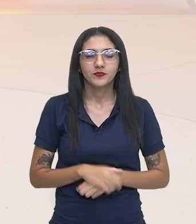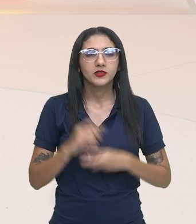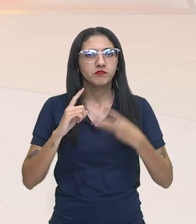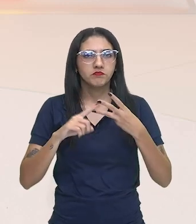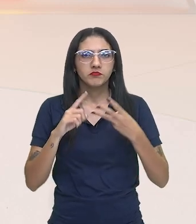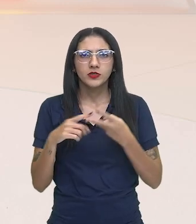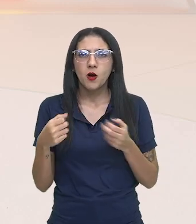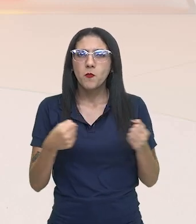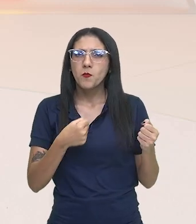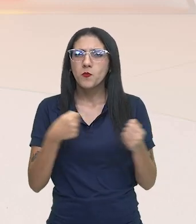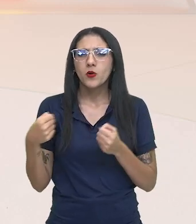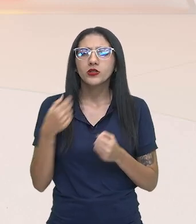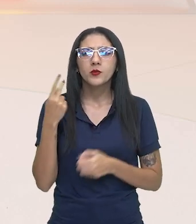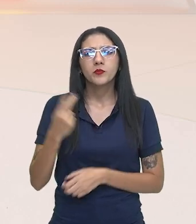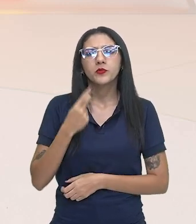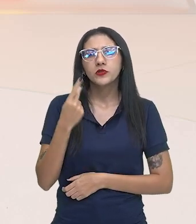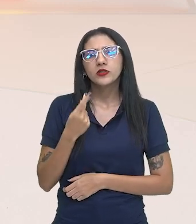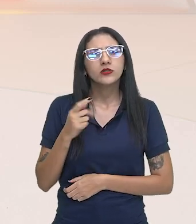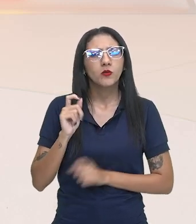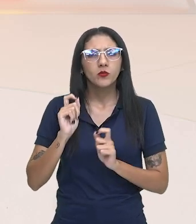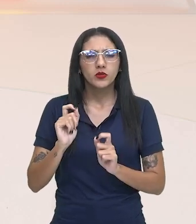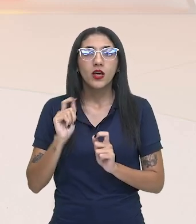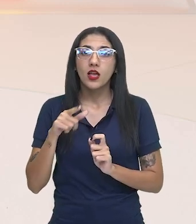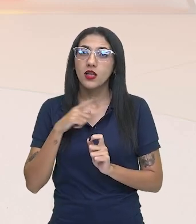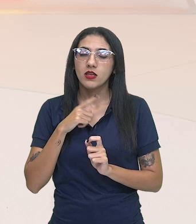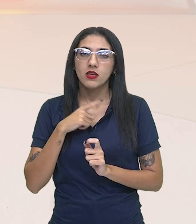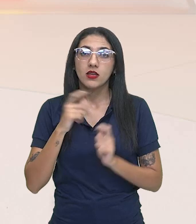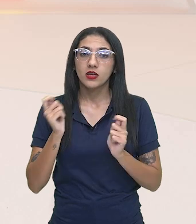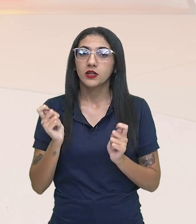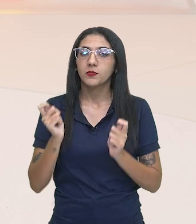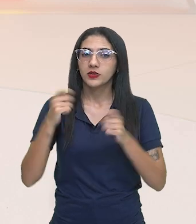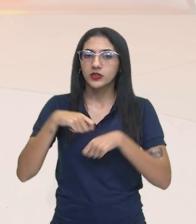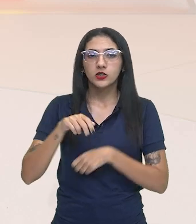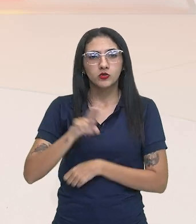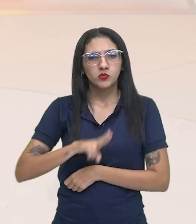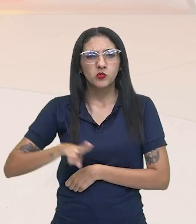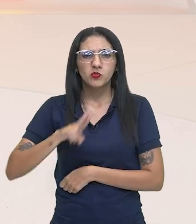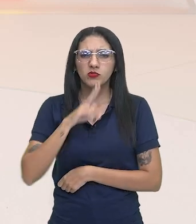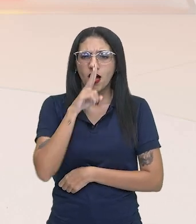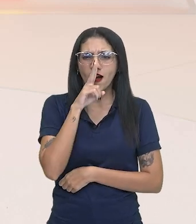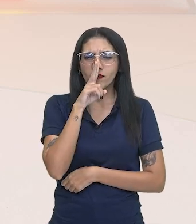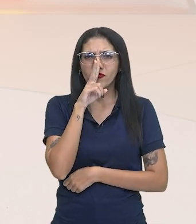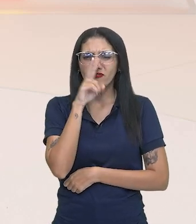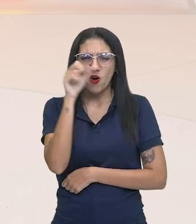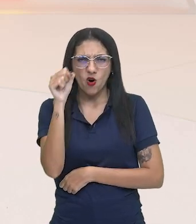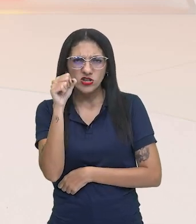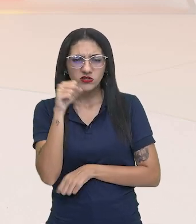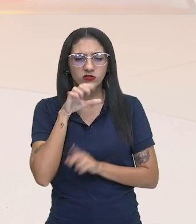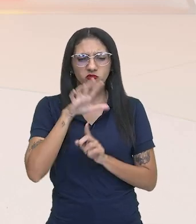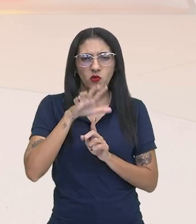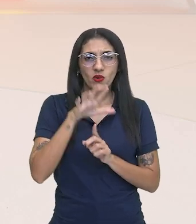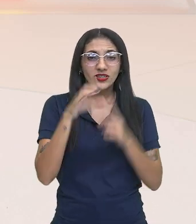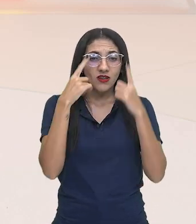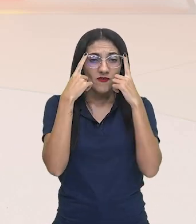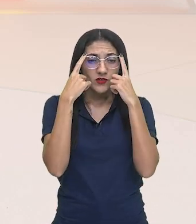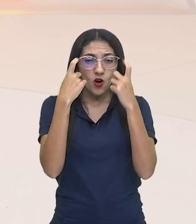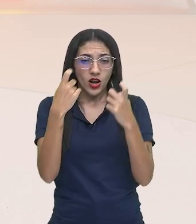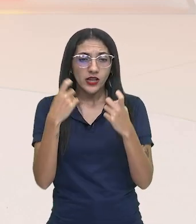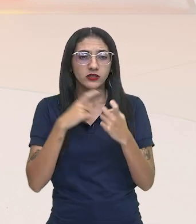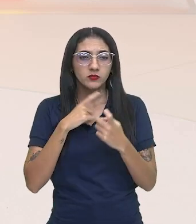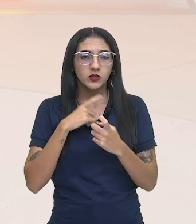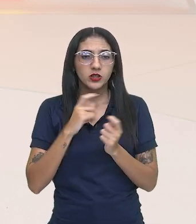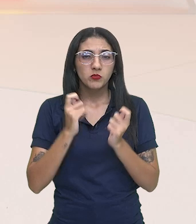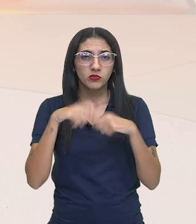político refere-se à possibilidade de uso da força como último recurso para a imposição